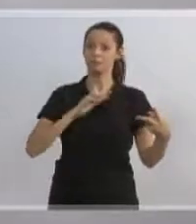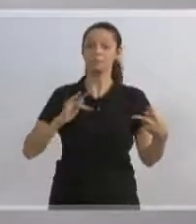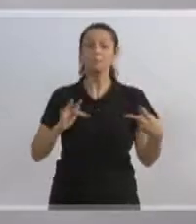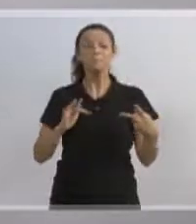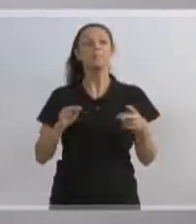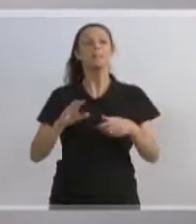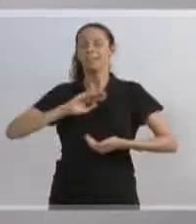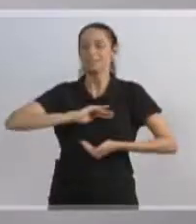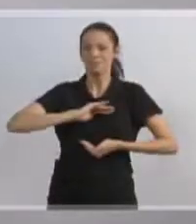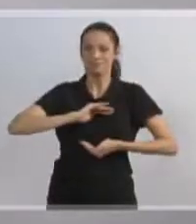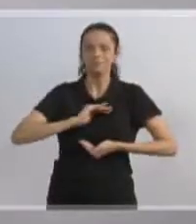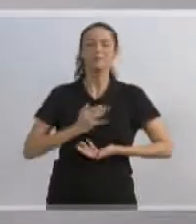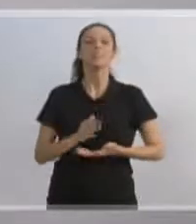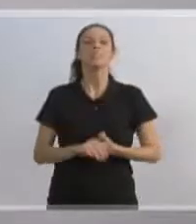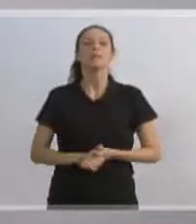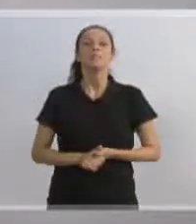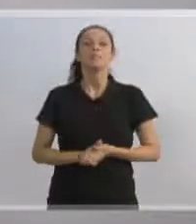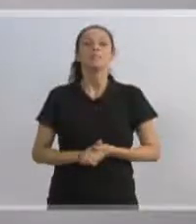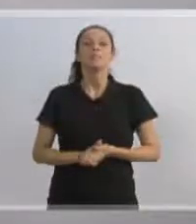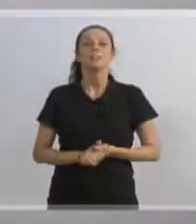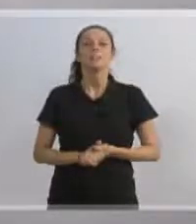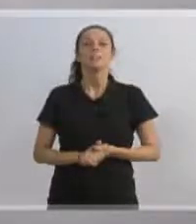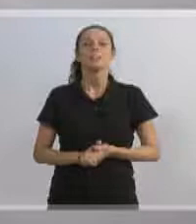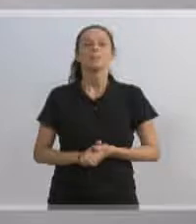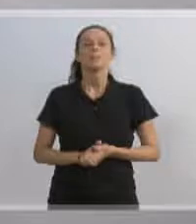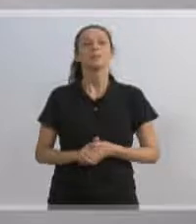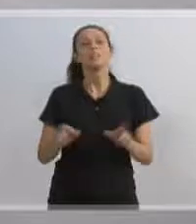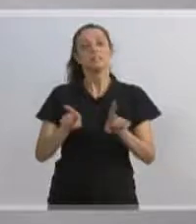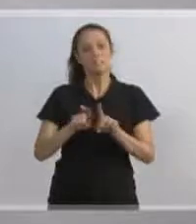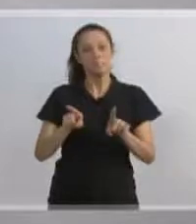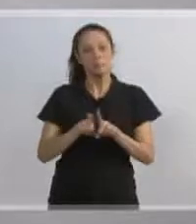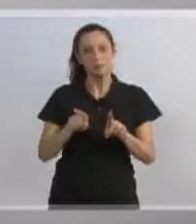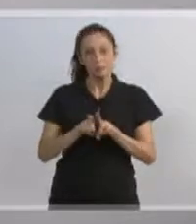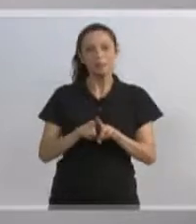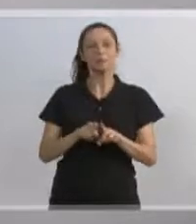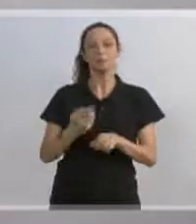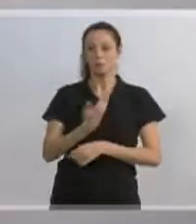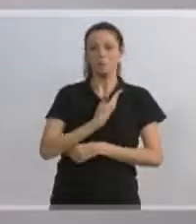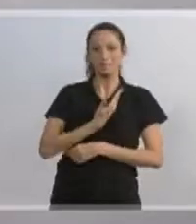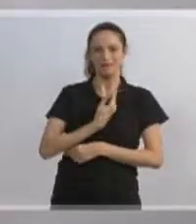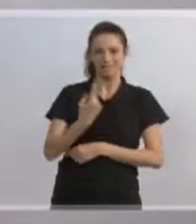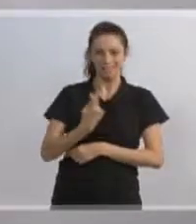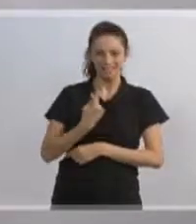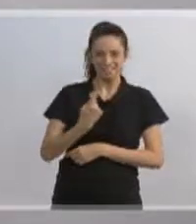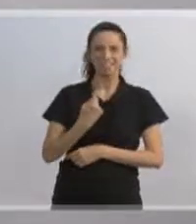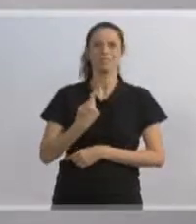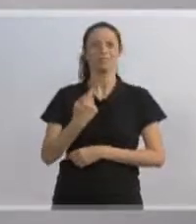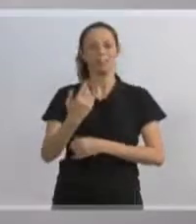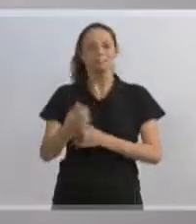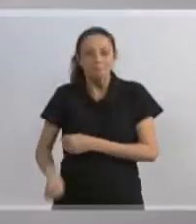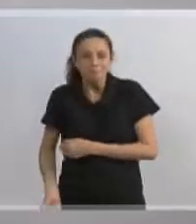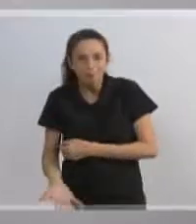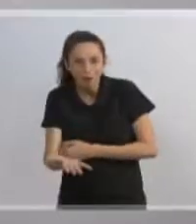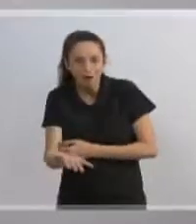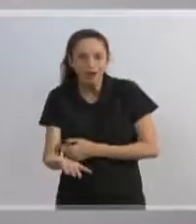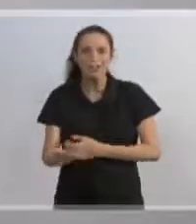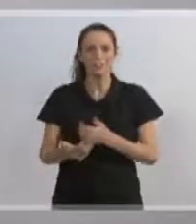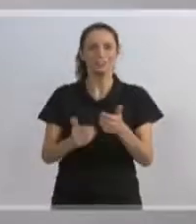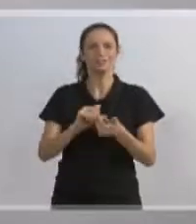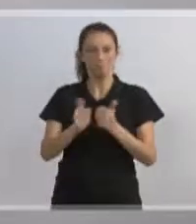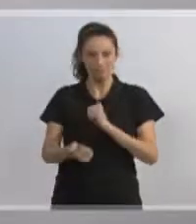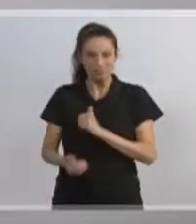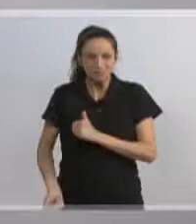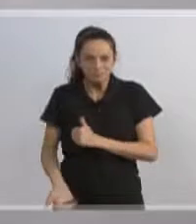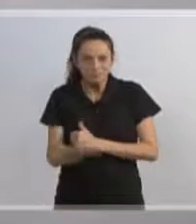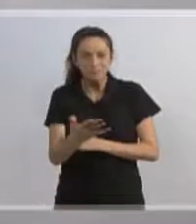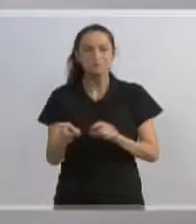amigo, colega, não só daqui, mas lá da nossa vida diária, de Bótia também, a todos, alunos de